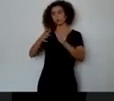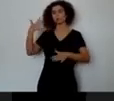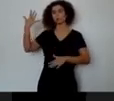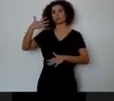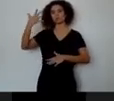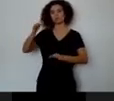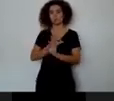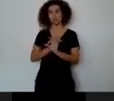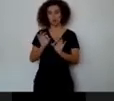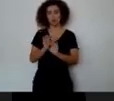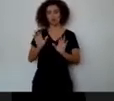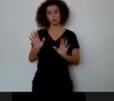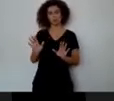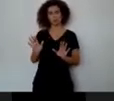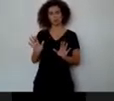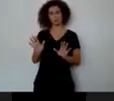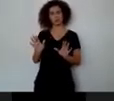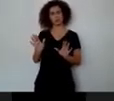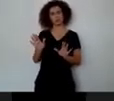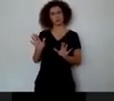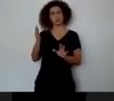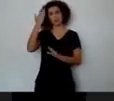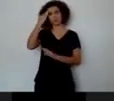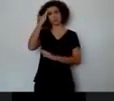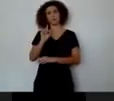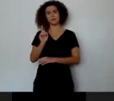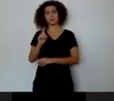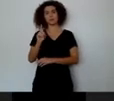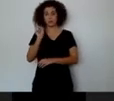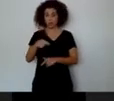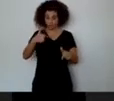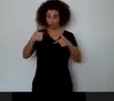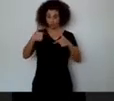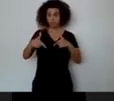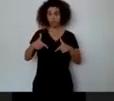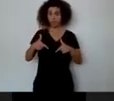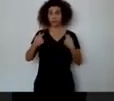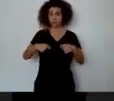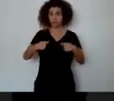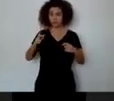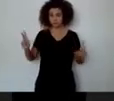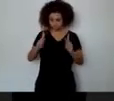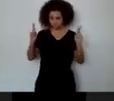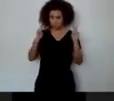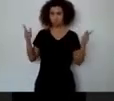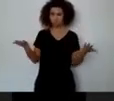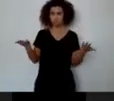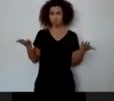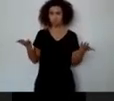e que elas não entendem que aquilo ali é uma forma de trabalho e tem que ser valorizado.